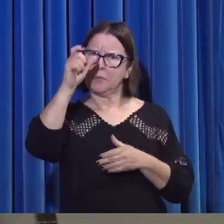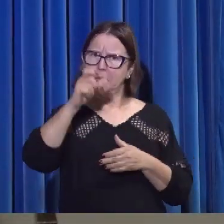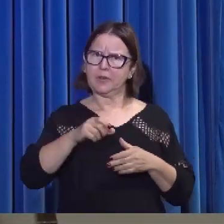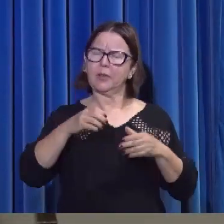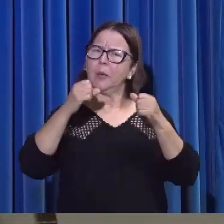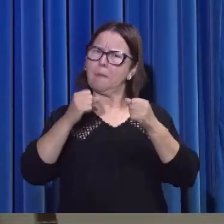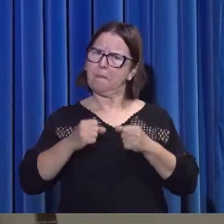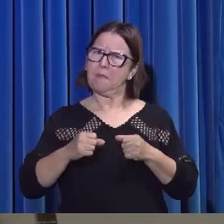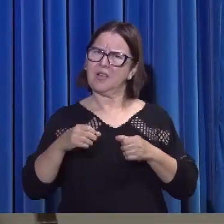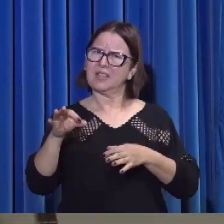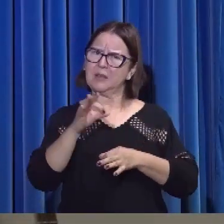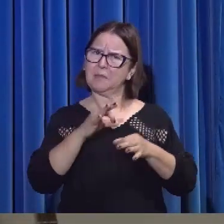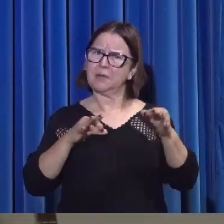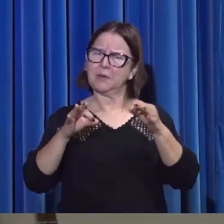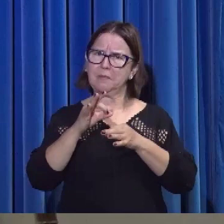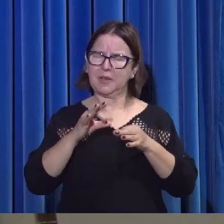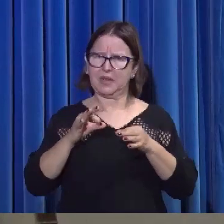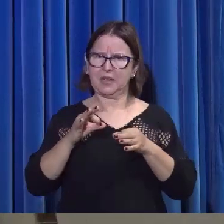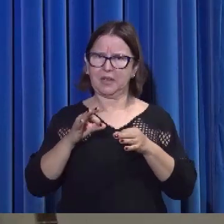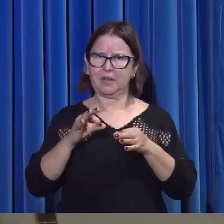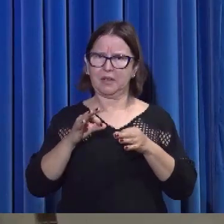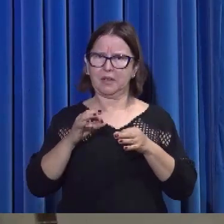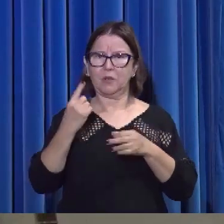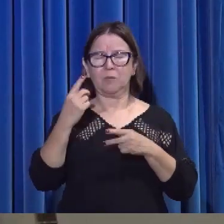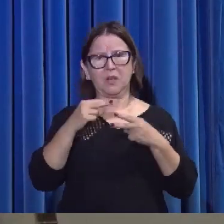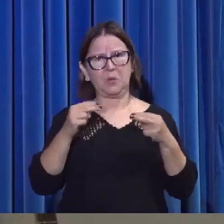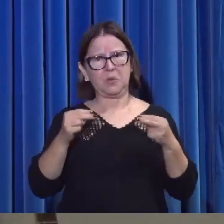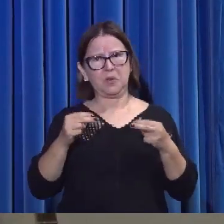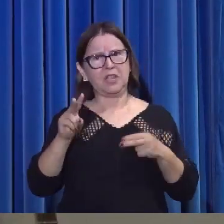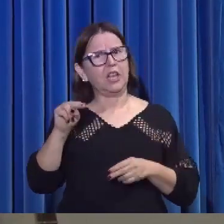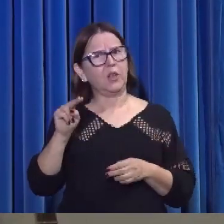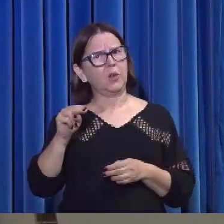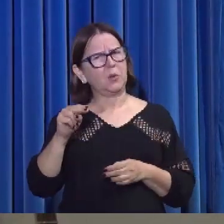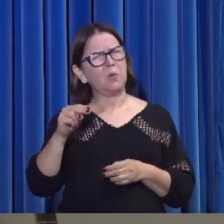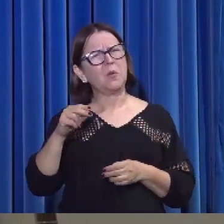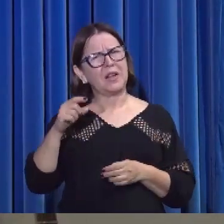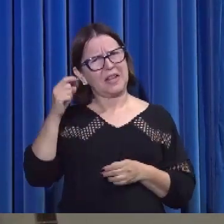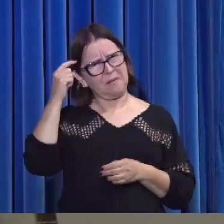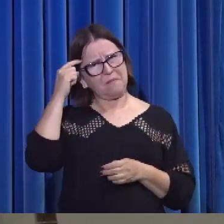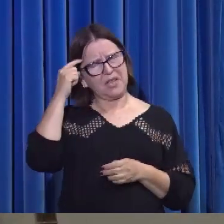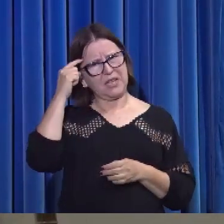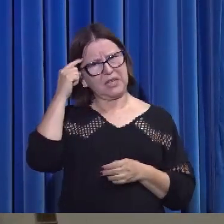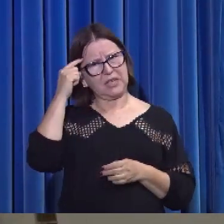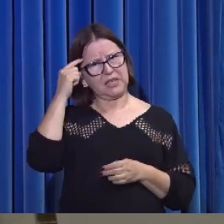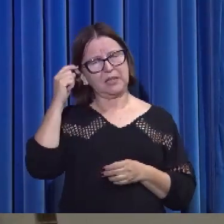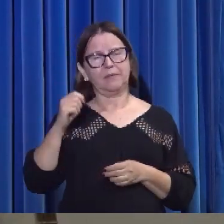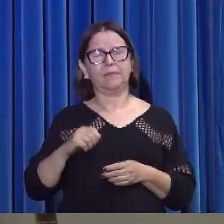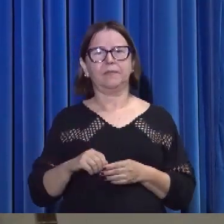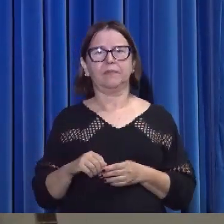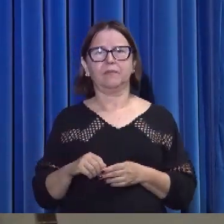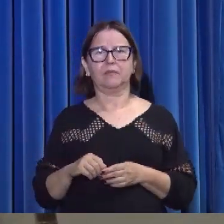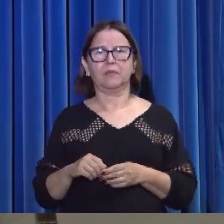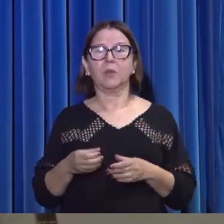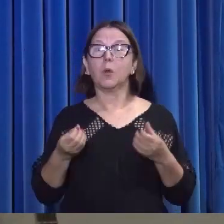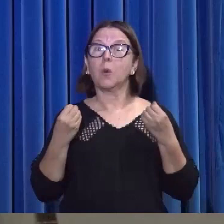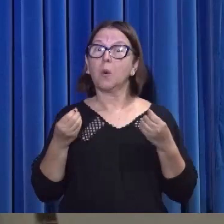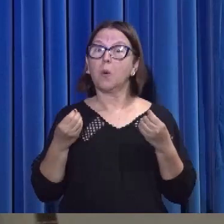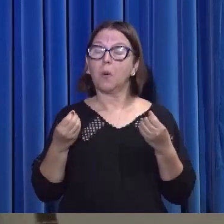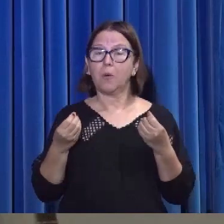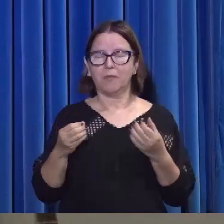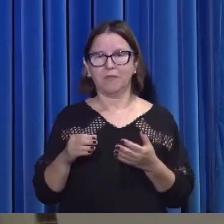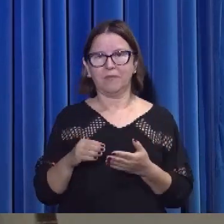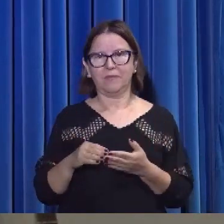para alguma coisa sobre a qual ele nunca reflete? Por acaso você pretende dar um salto no escuro?